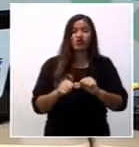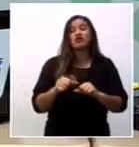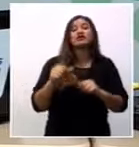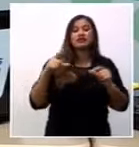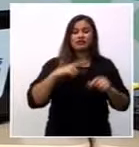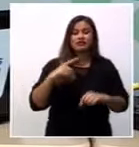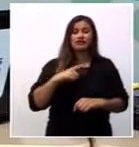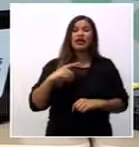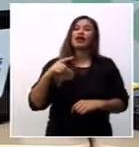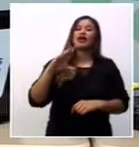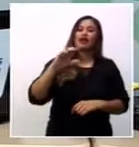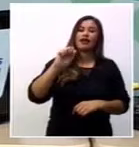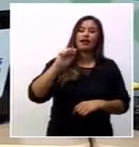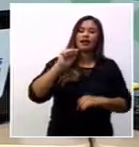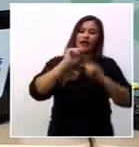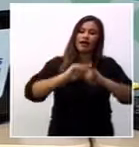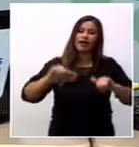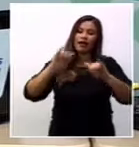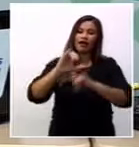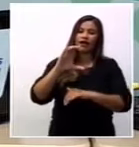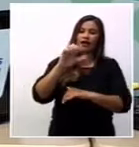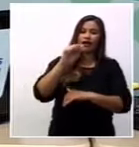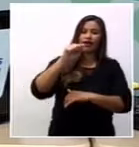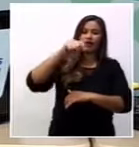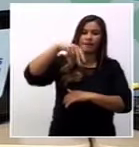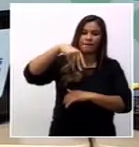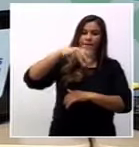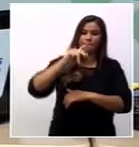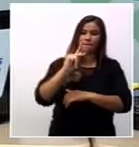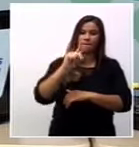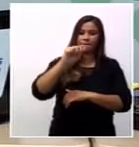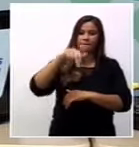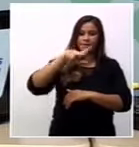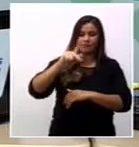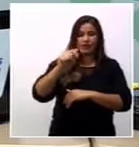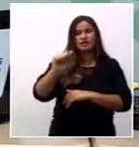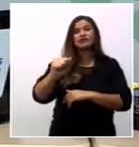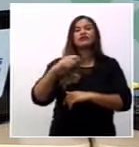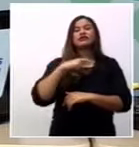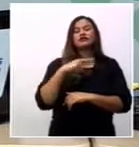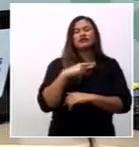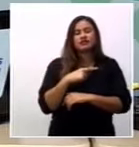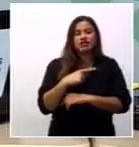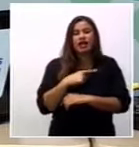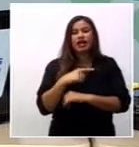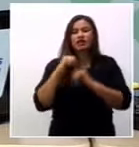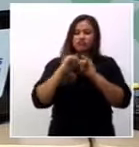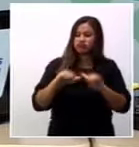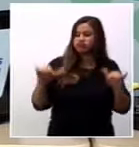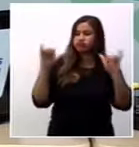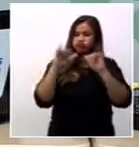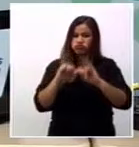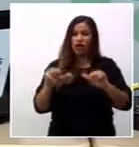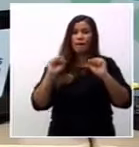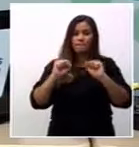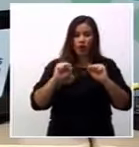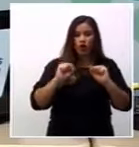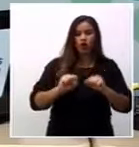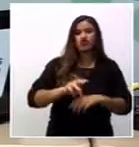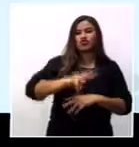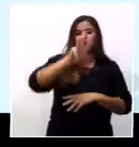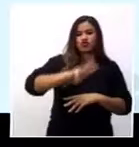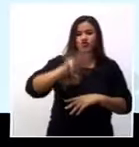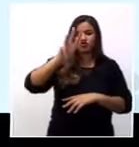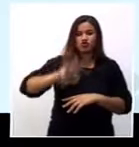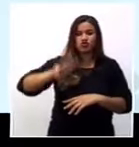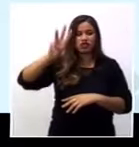está aberta nesse momento. Então, a escola que quiser participar dessa campanha, só entrar lá no site do